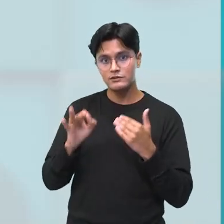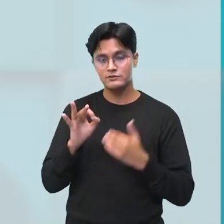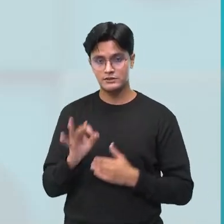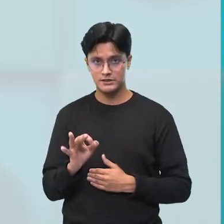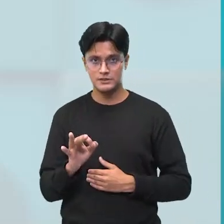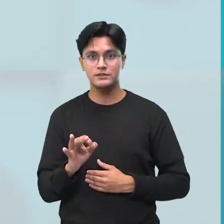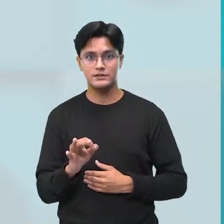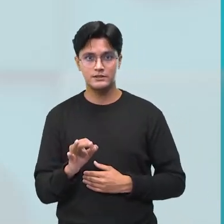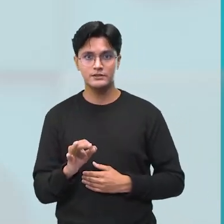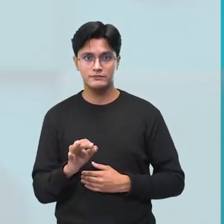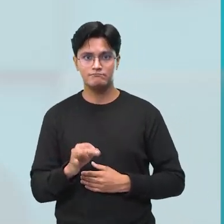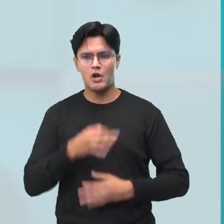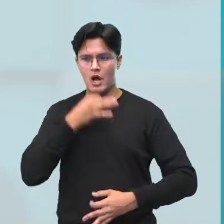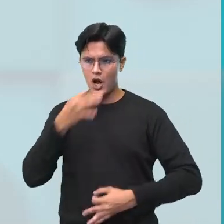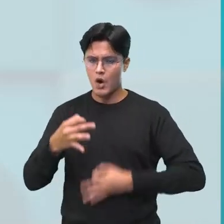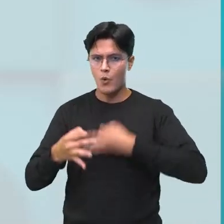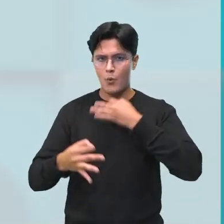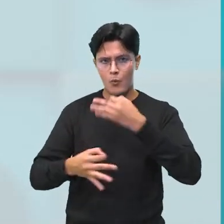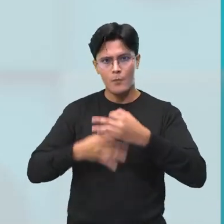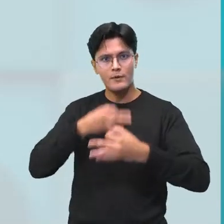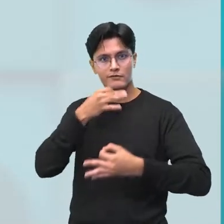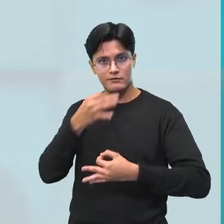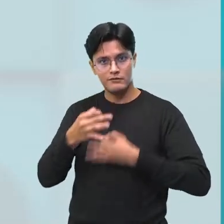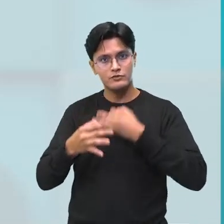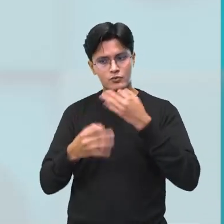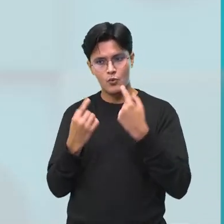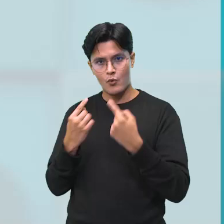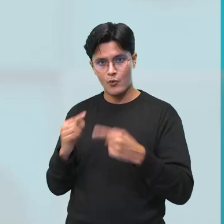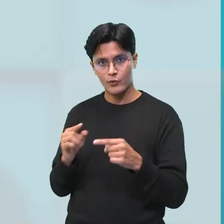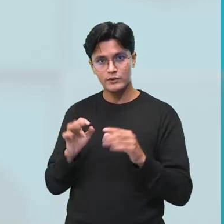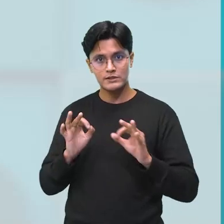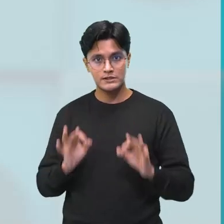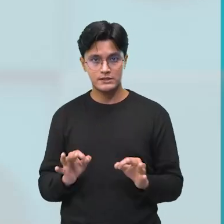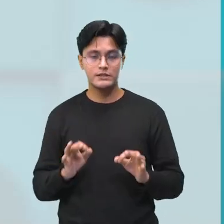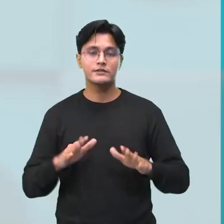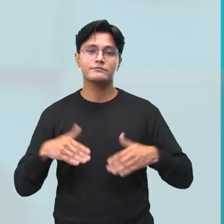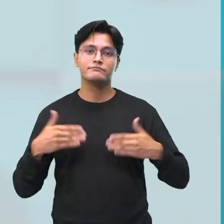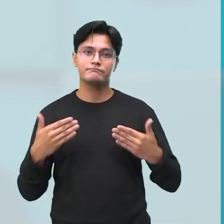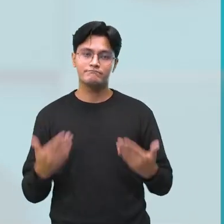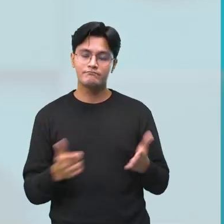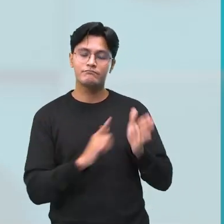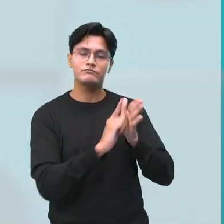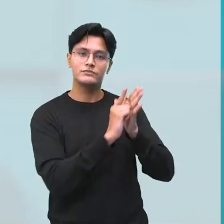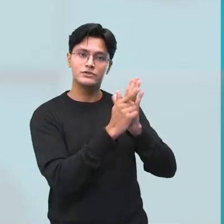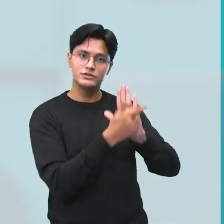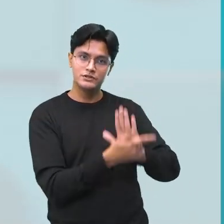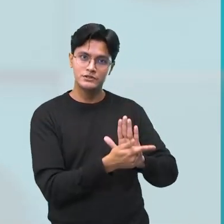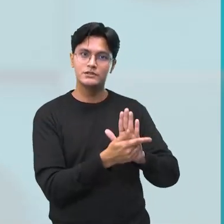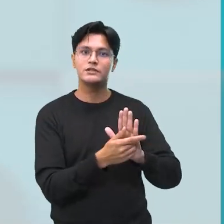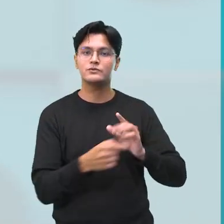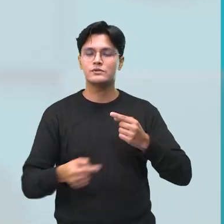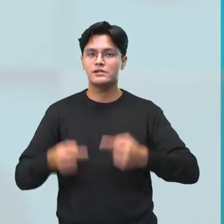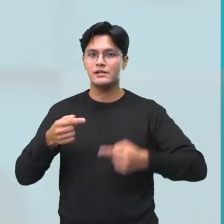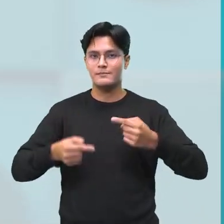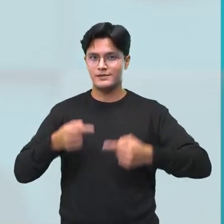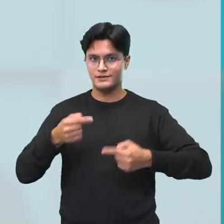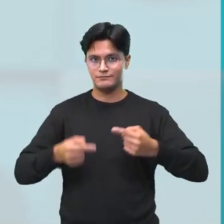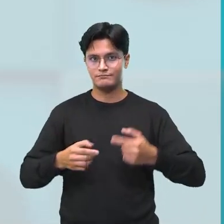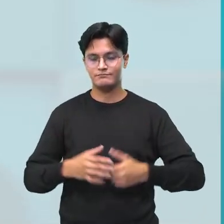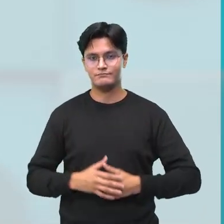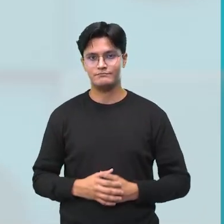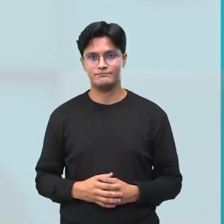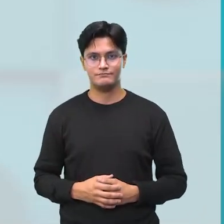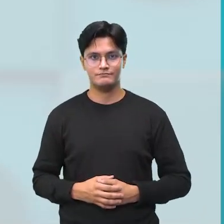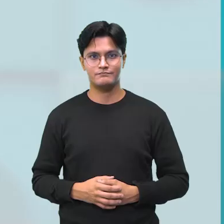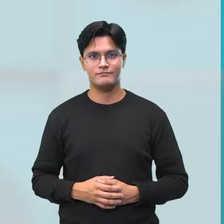ideia, colocando seus argumentos, contra-argumentando, e assim se forma o gênero debate, tá bom? Nós vamos ver mais um